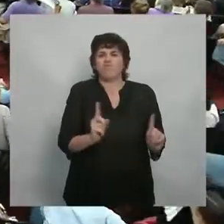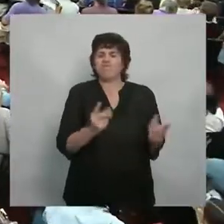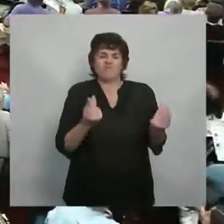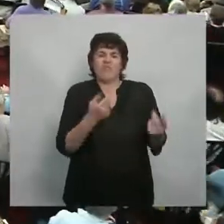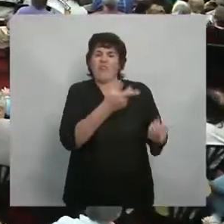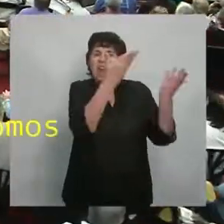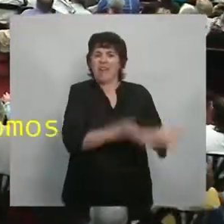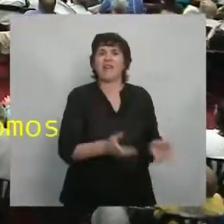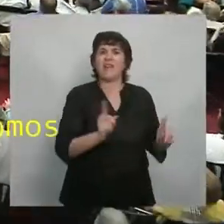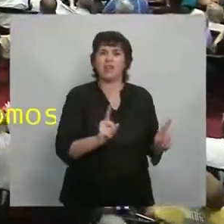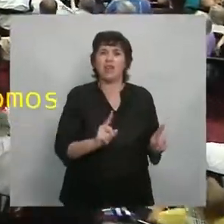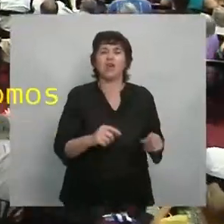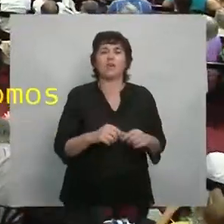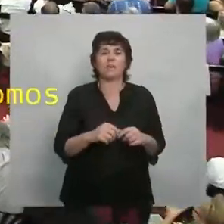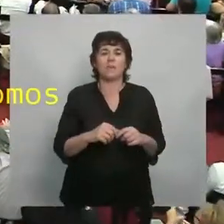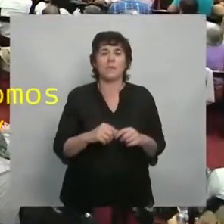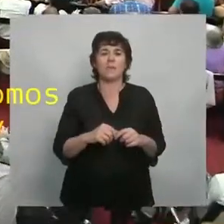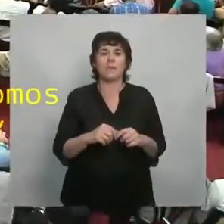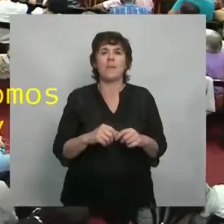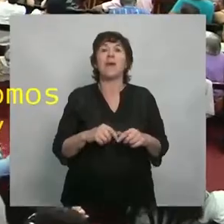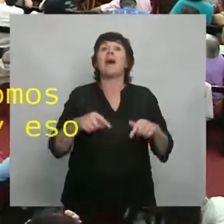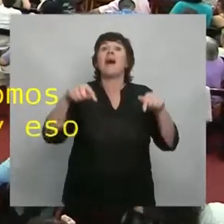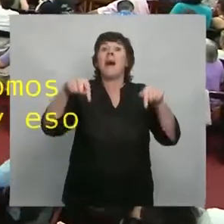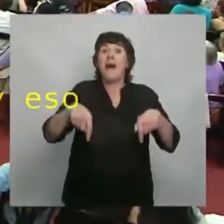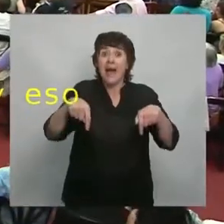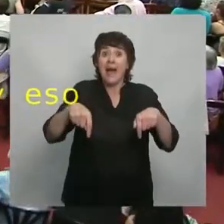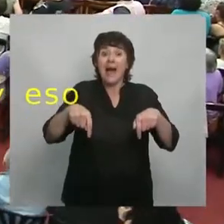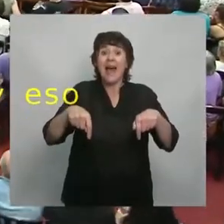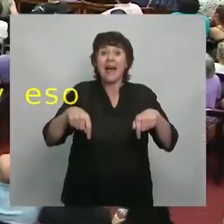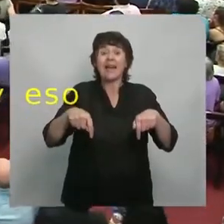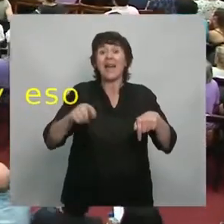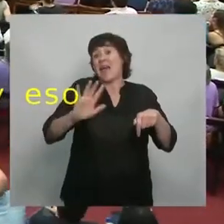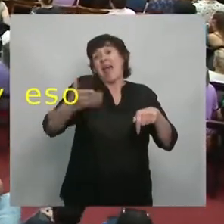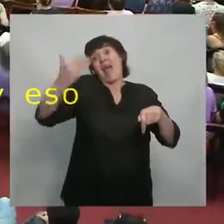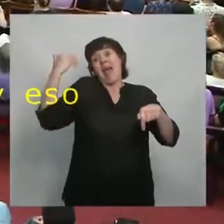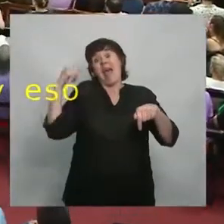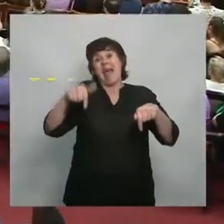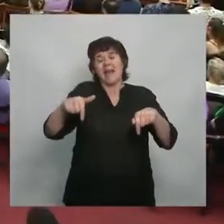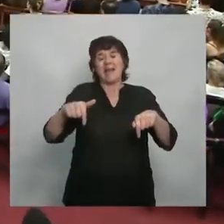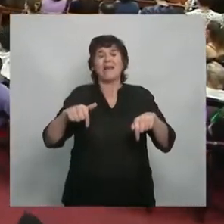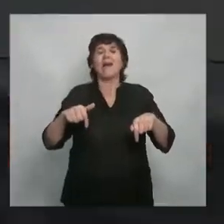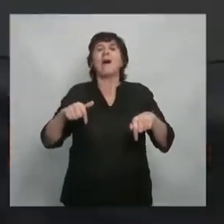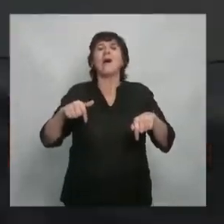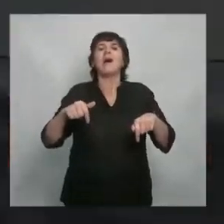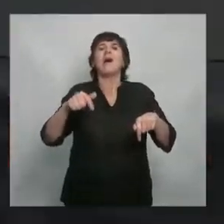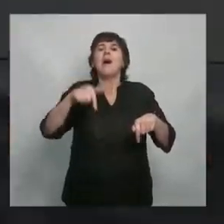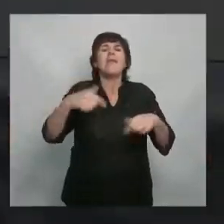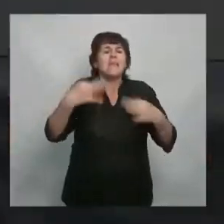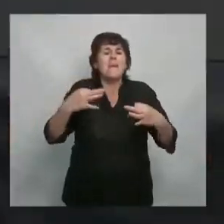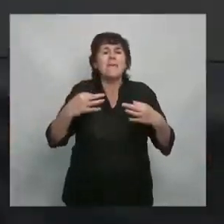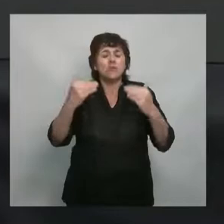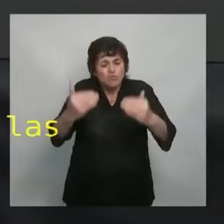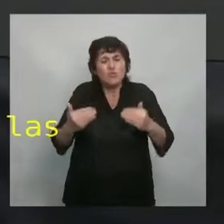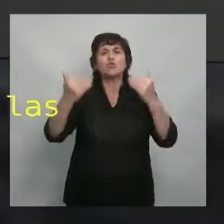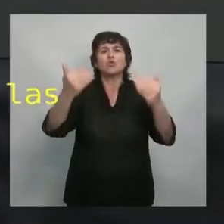aqui. Não só nas estruturas, mas está nas mentes. Então, superar o racismo é descolonizar